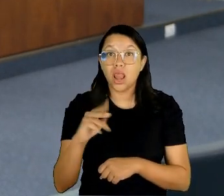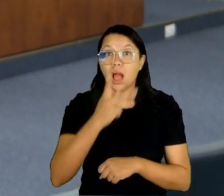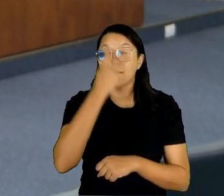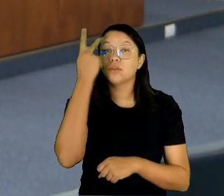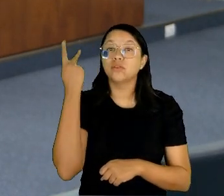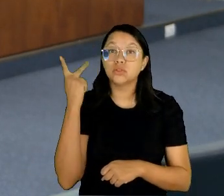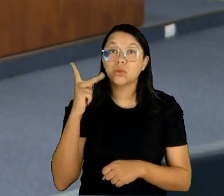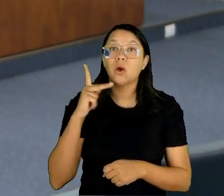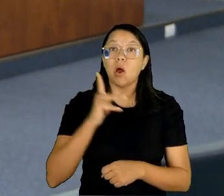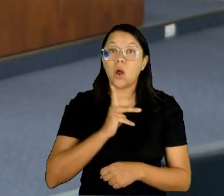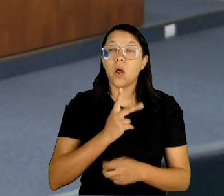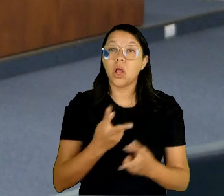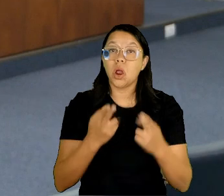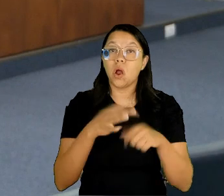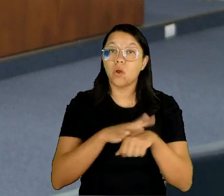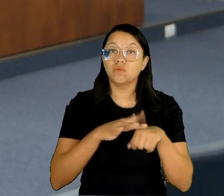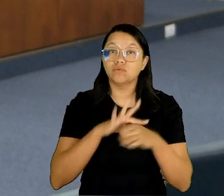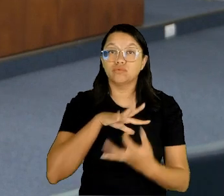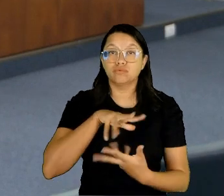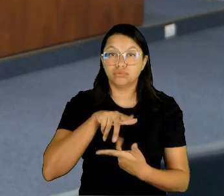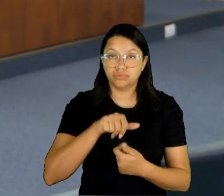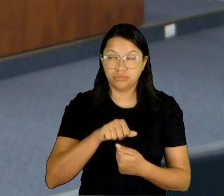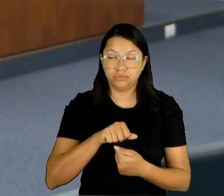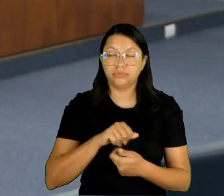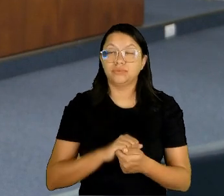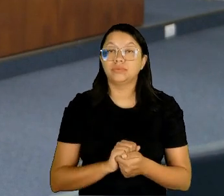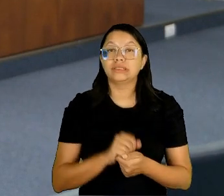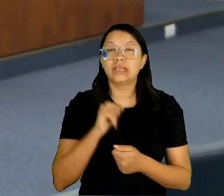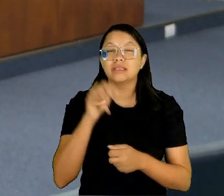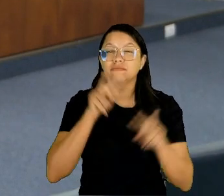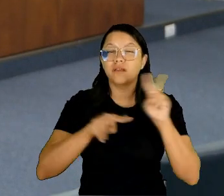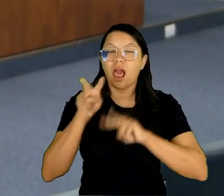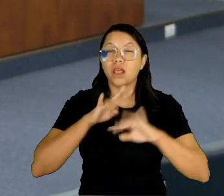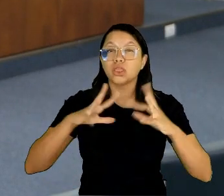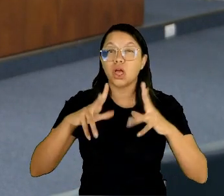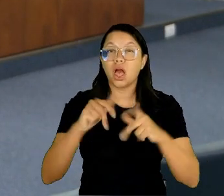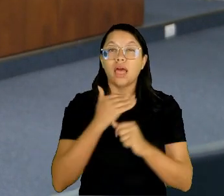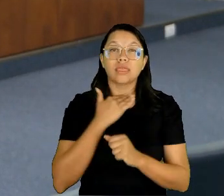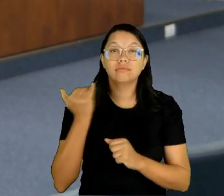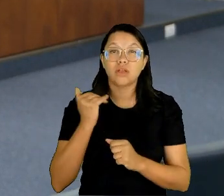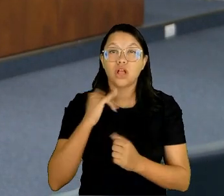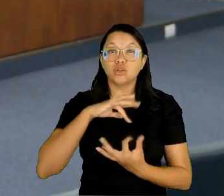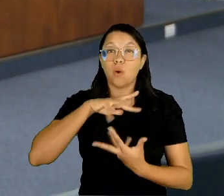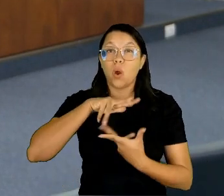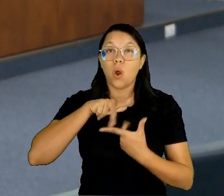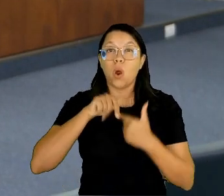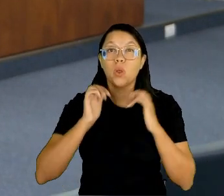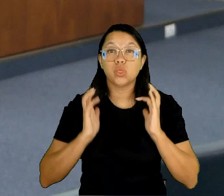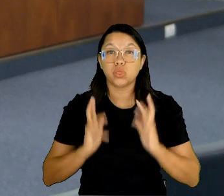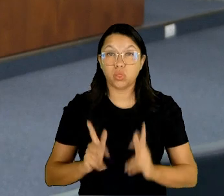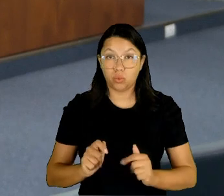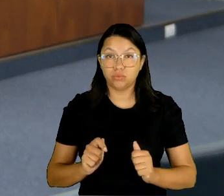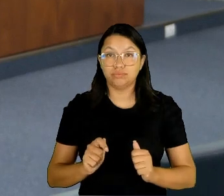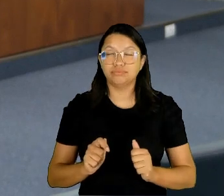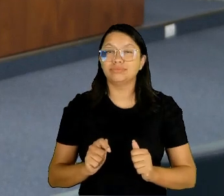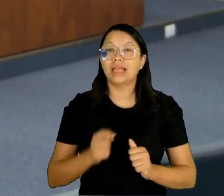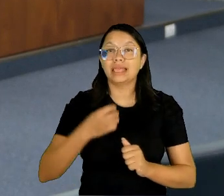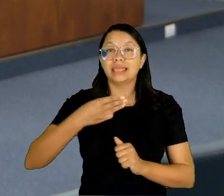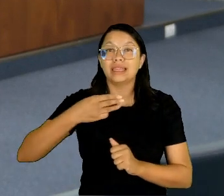cardiovascular no mundo. Além disso, se a gente for ver todas as mortes do mundo em